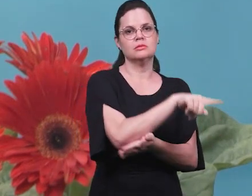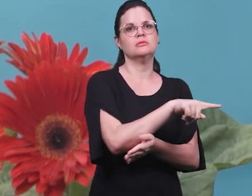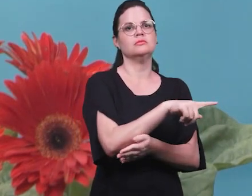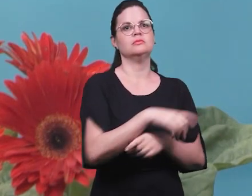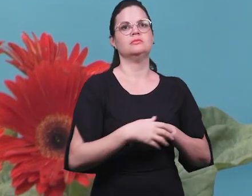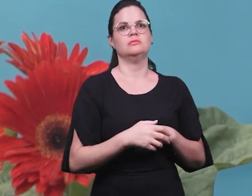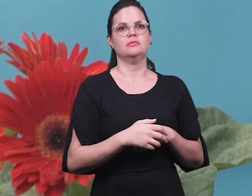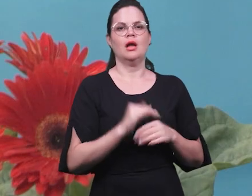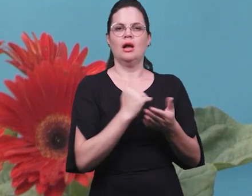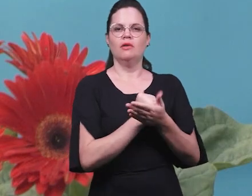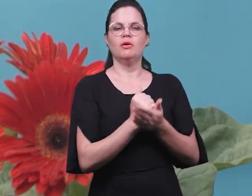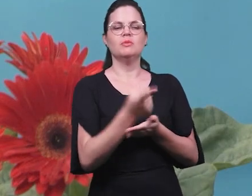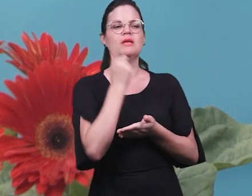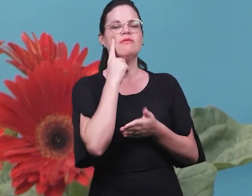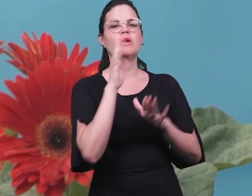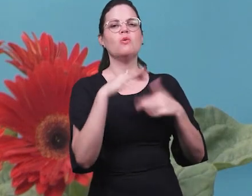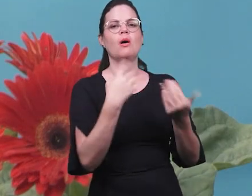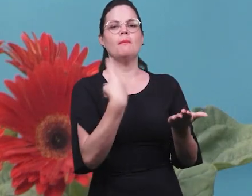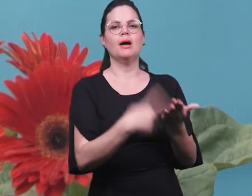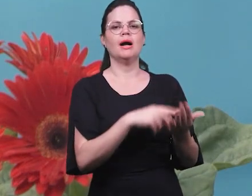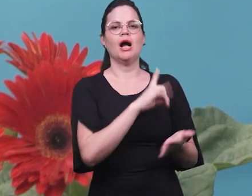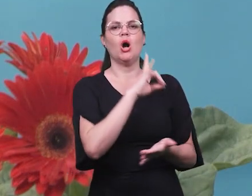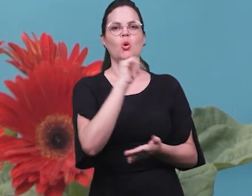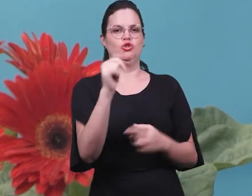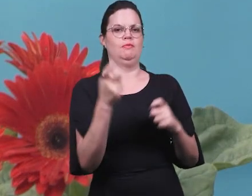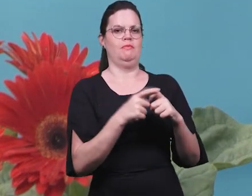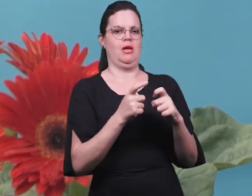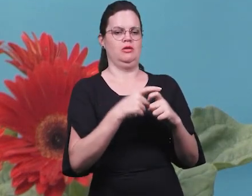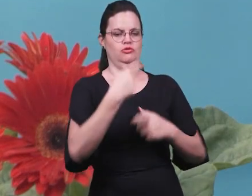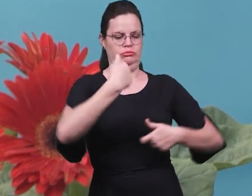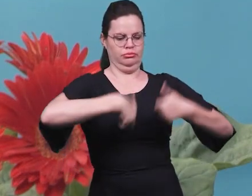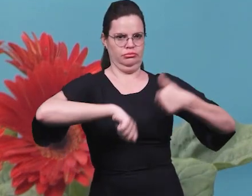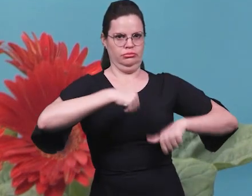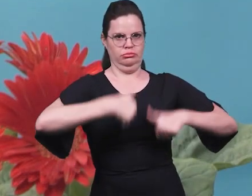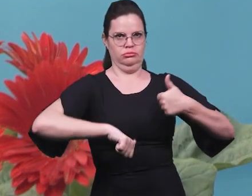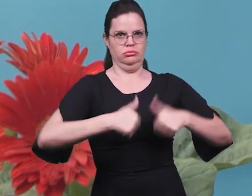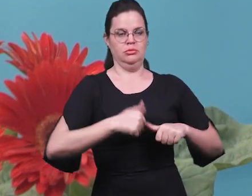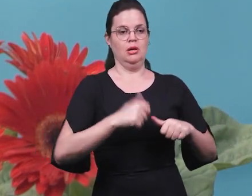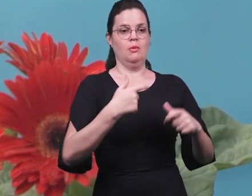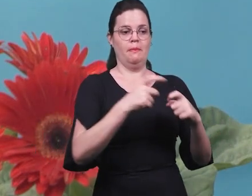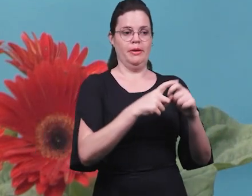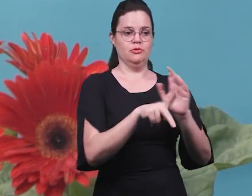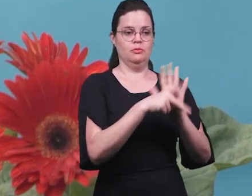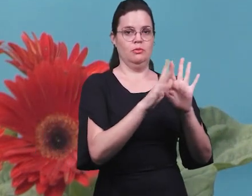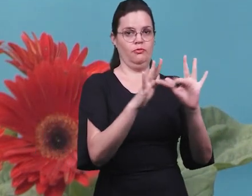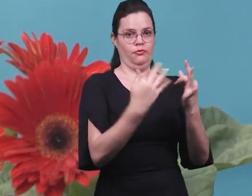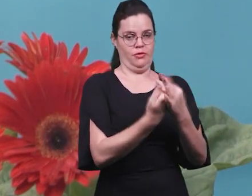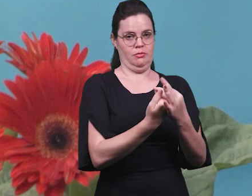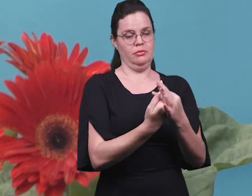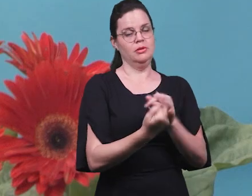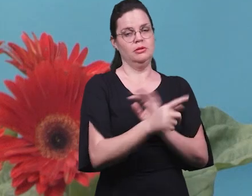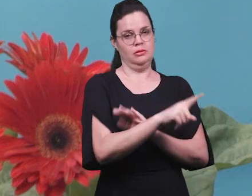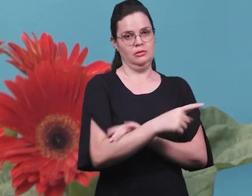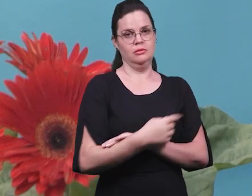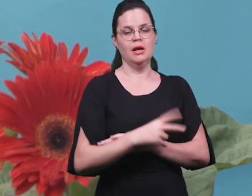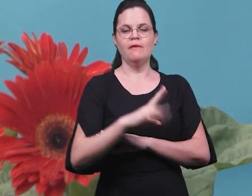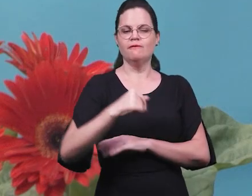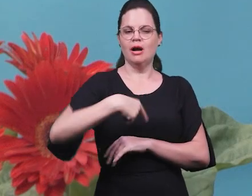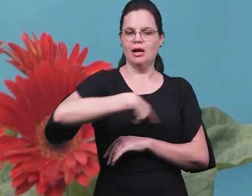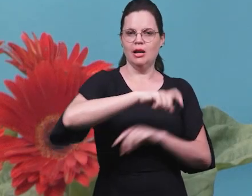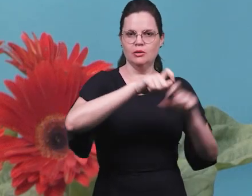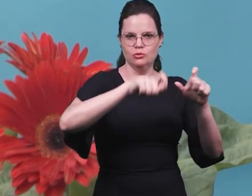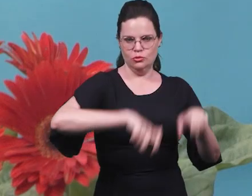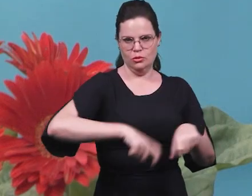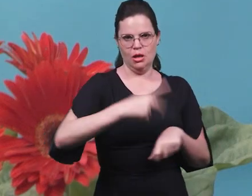aí ele vai ter acesso às consultas com o médico de família, que é capacitado para isso. Então, ele vai na unidade